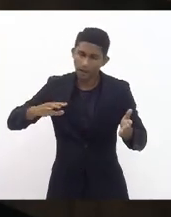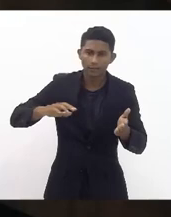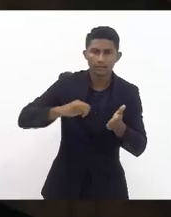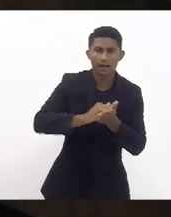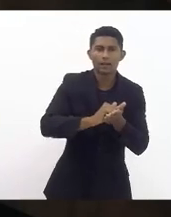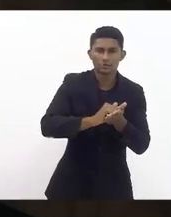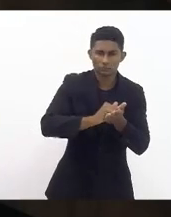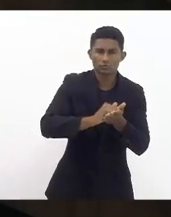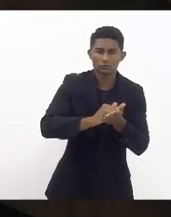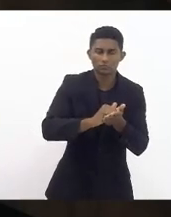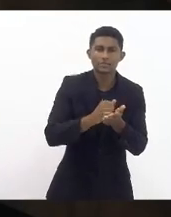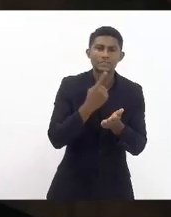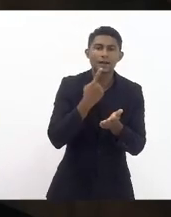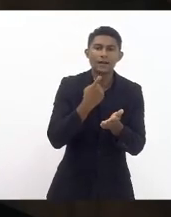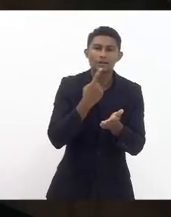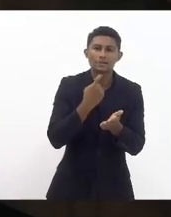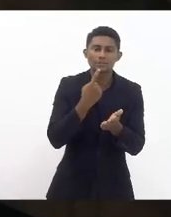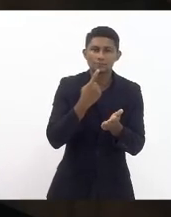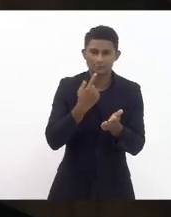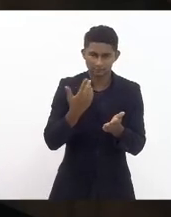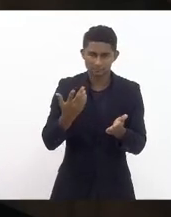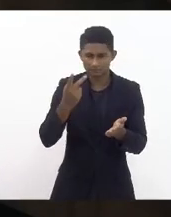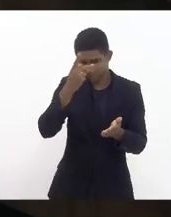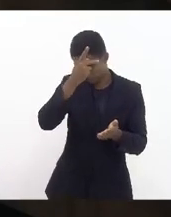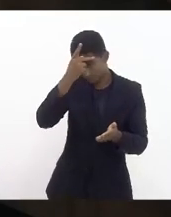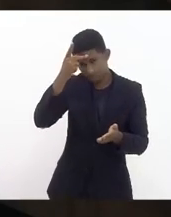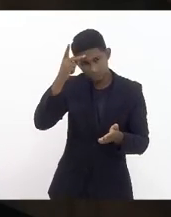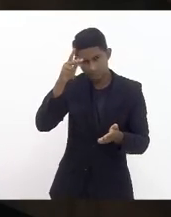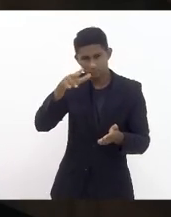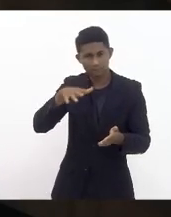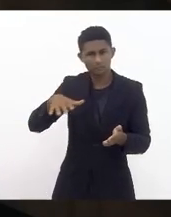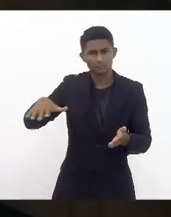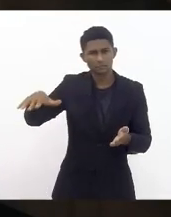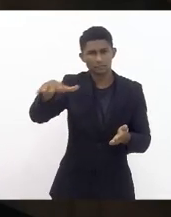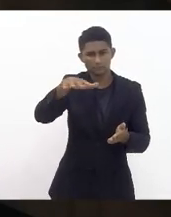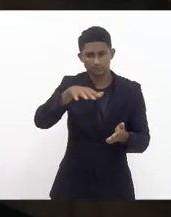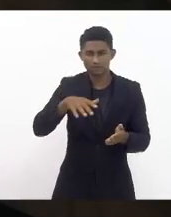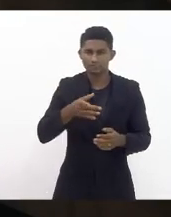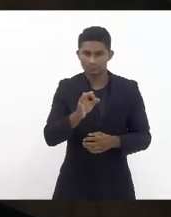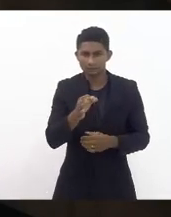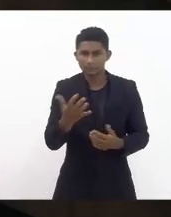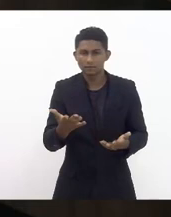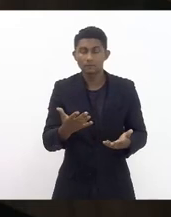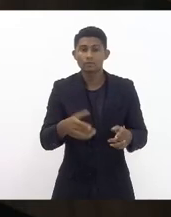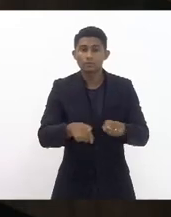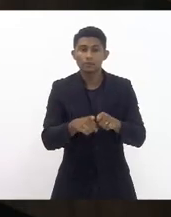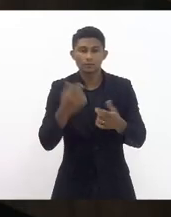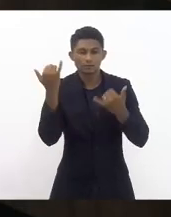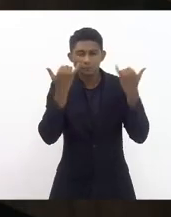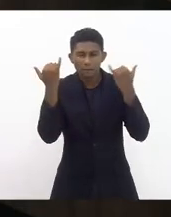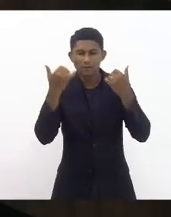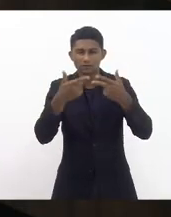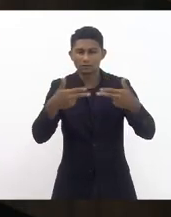de sangue, com toda a sua base de dados,